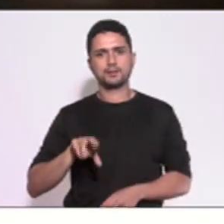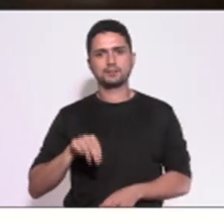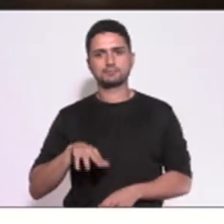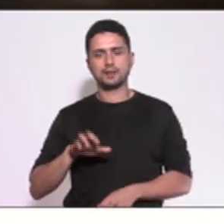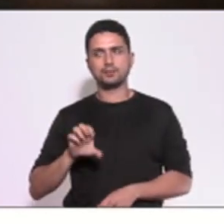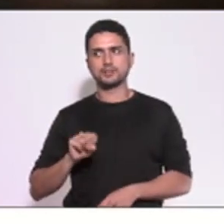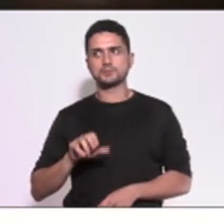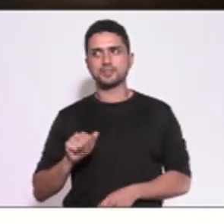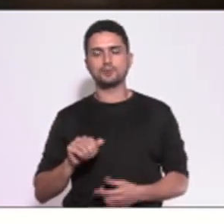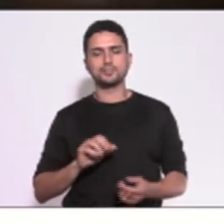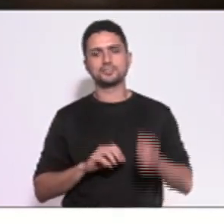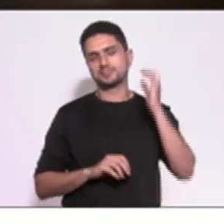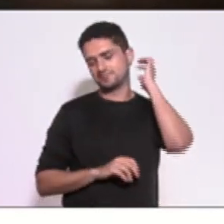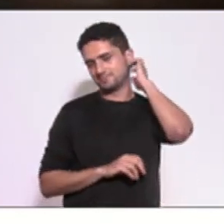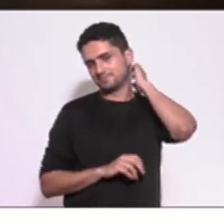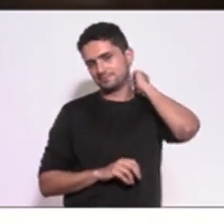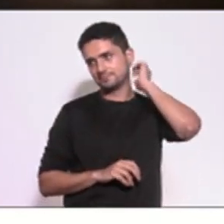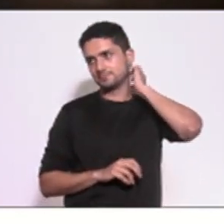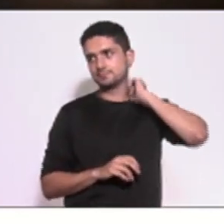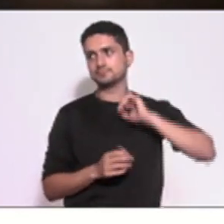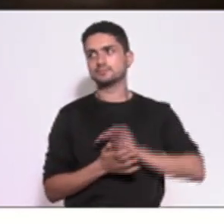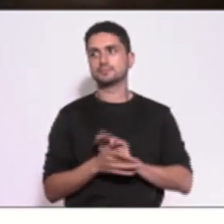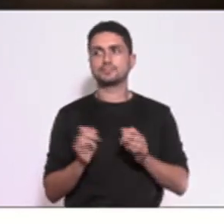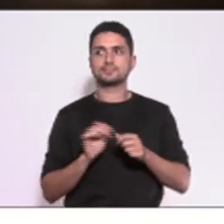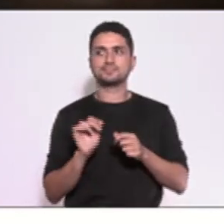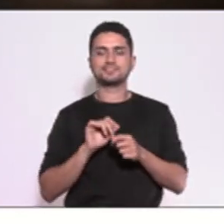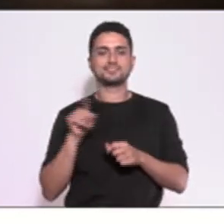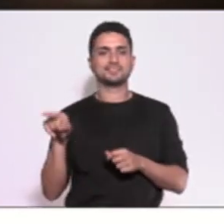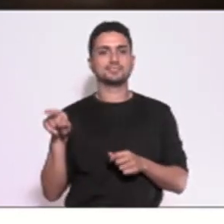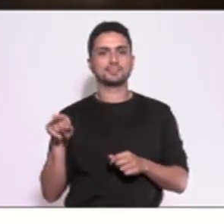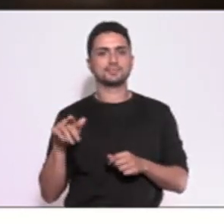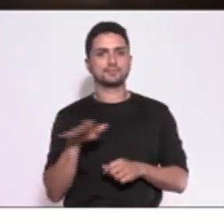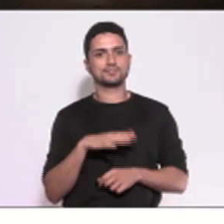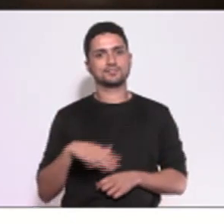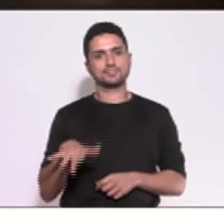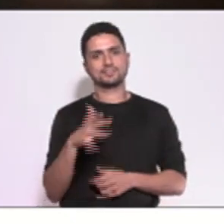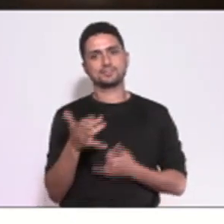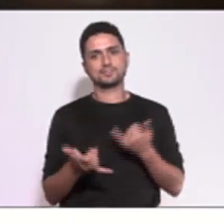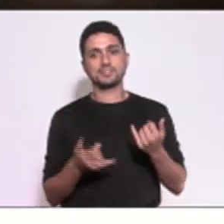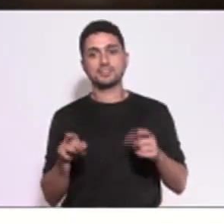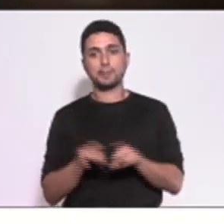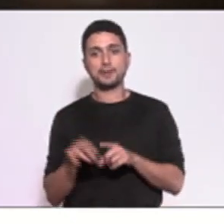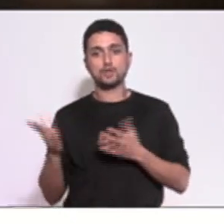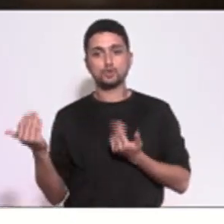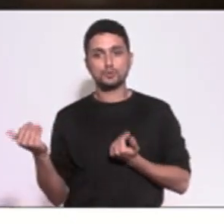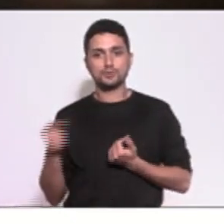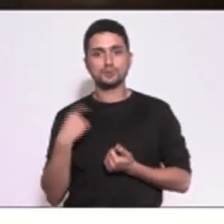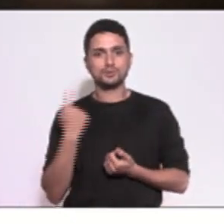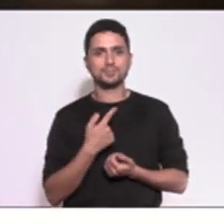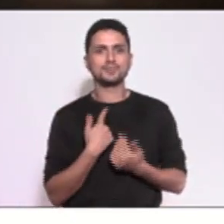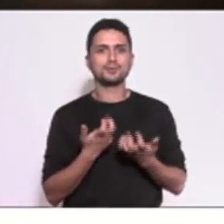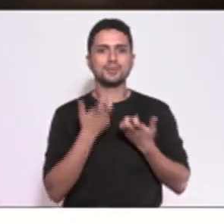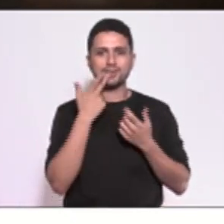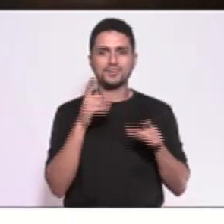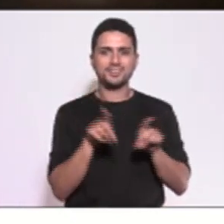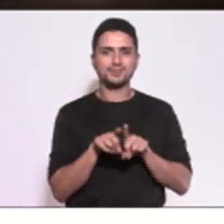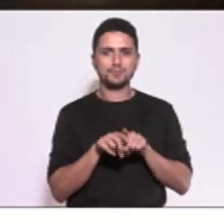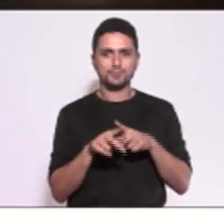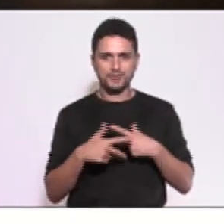Gomlewski fizeram por aquele clube e pela nossa juventude. E eu tenho que dizer a vocês também uma coisa de